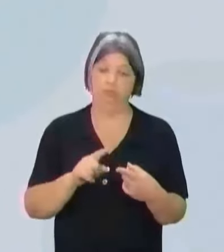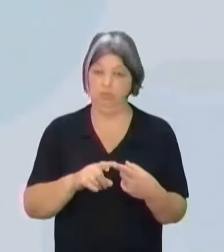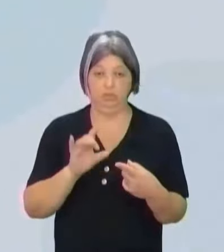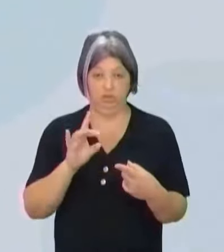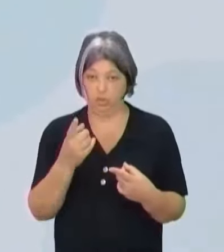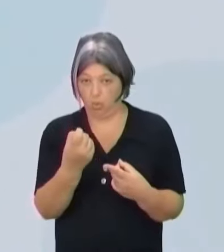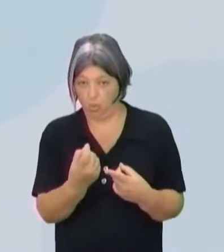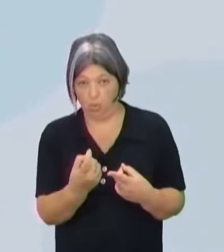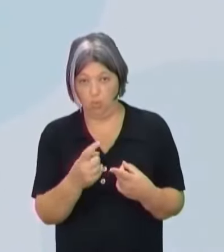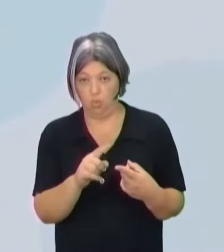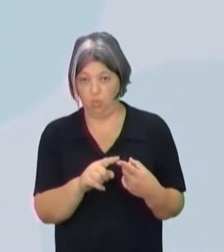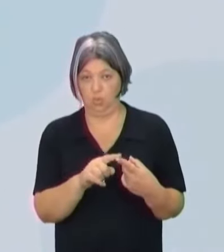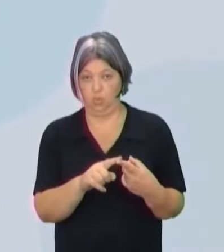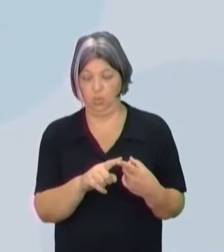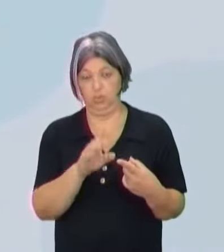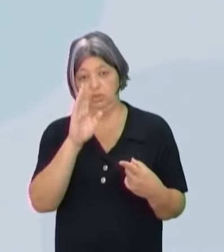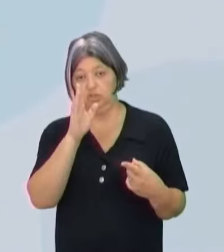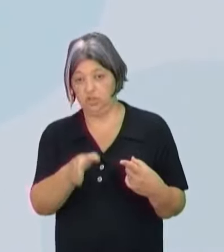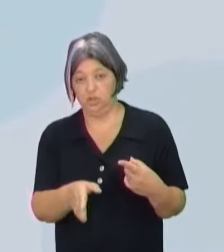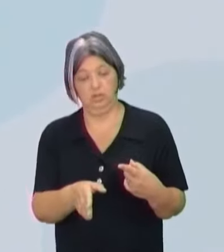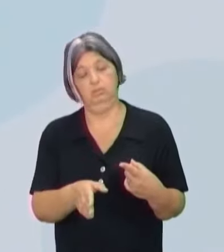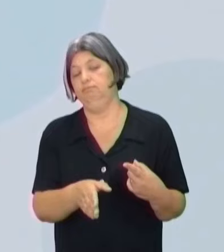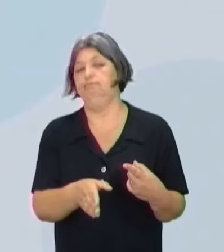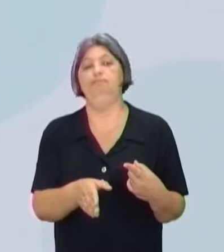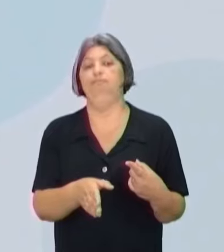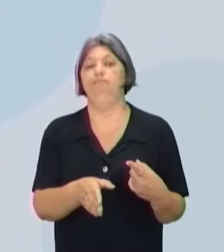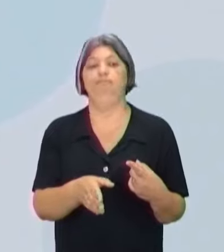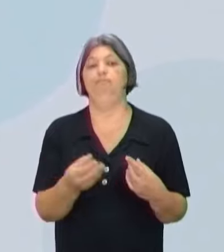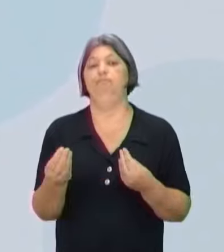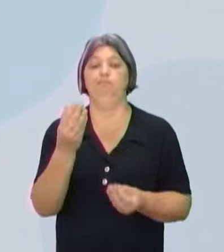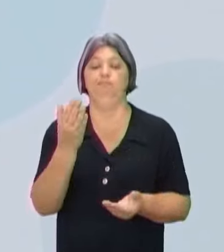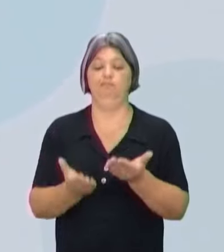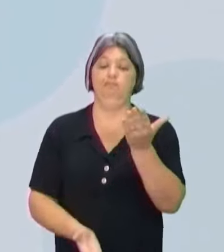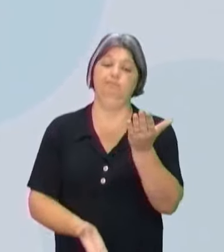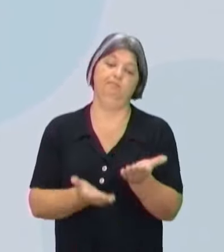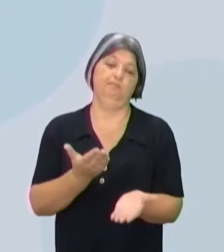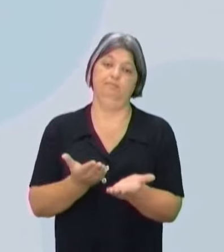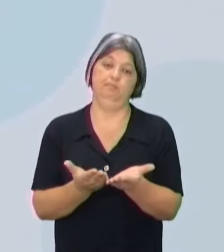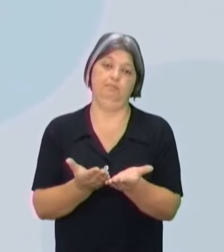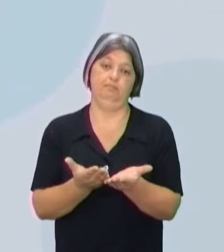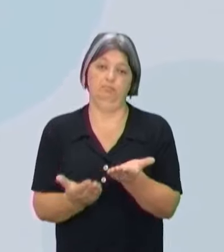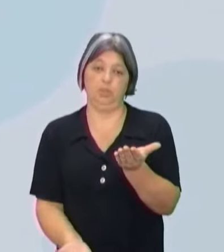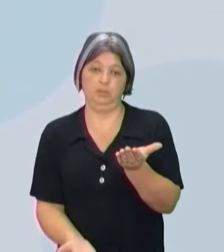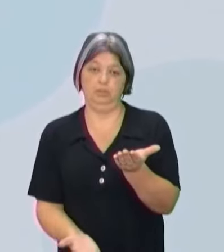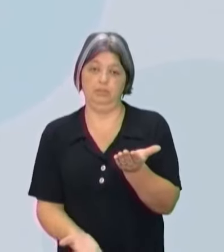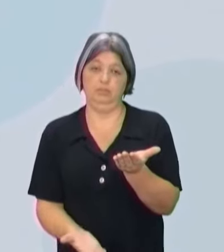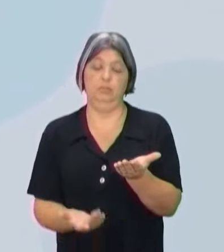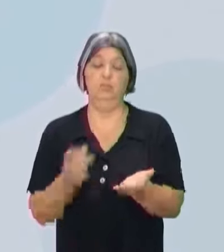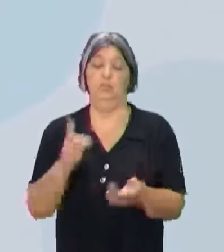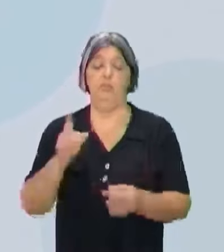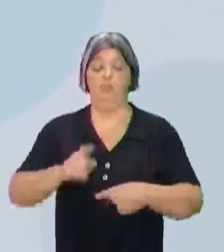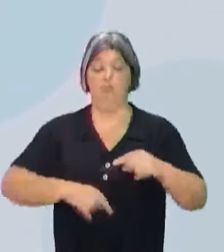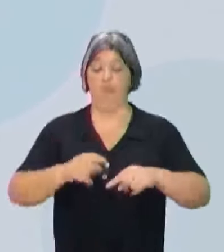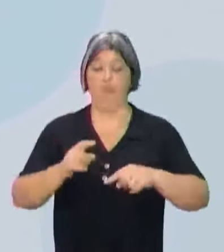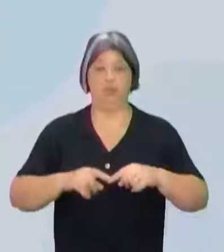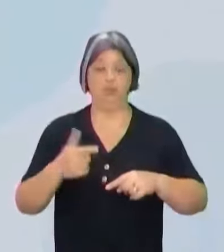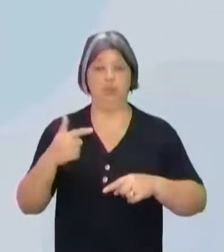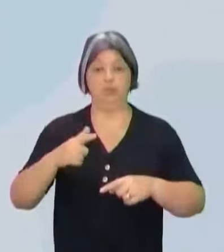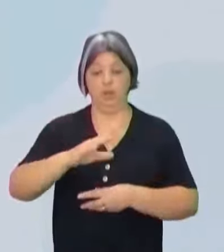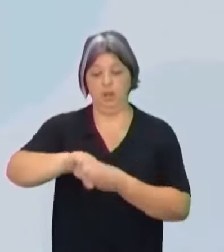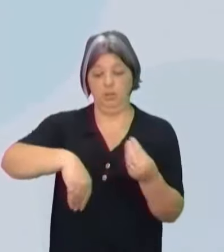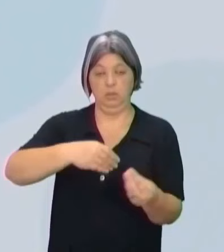reação que ela só ocorre no sentido direto, não tem como ter equilíbrio. Depois que ela acontece, eu só vou ter o produto. Eu não tenho